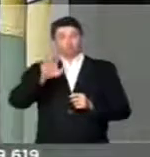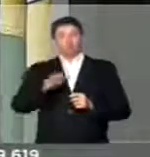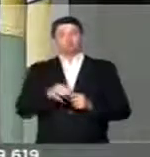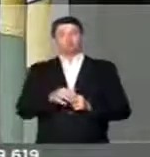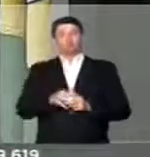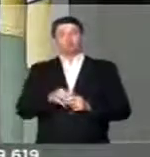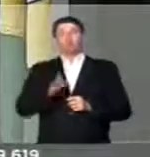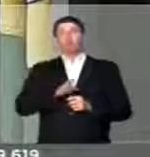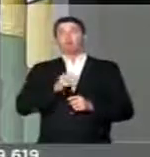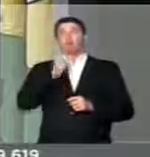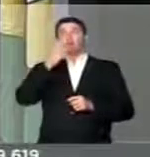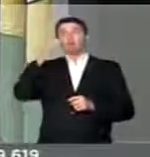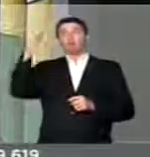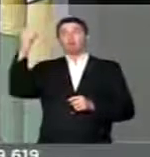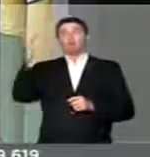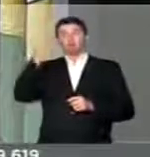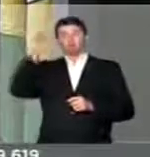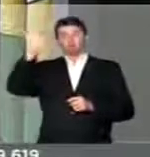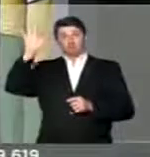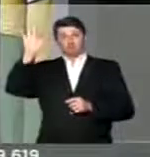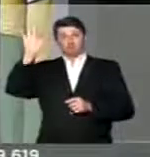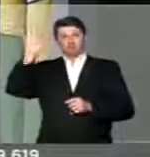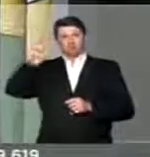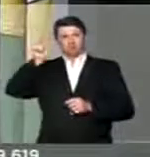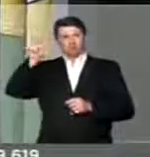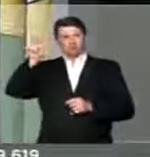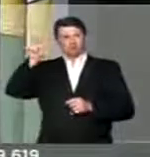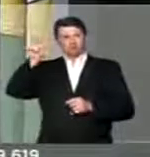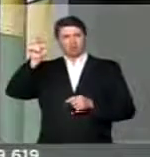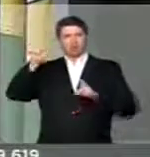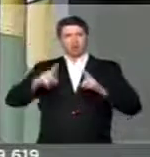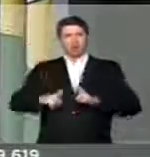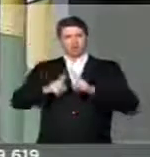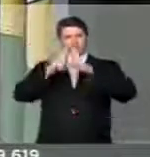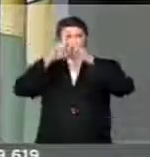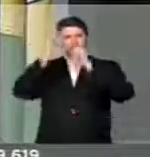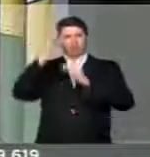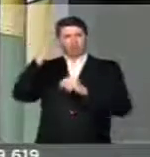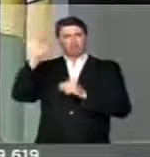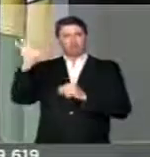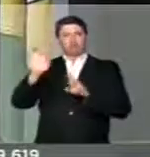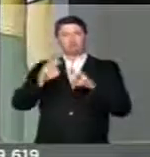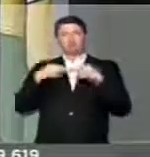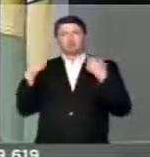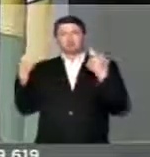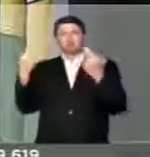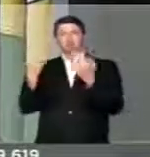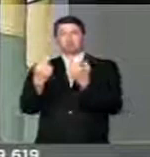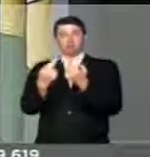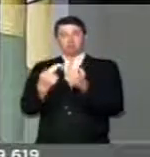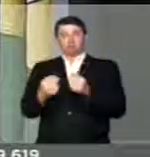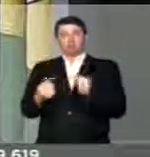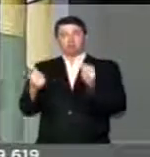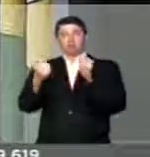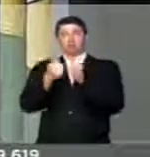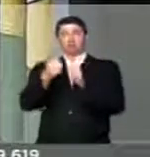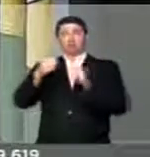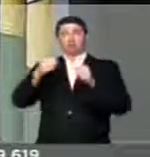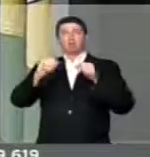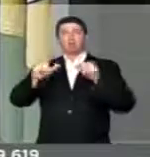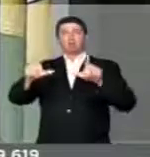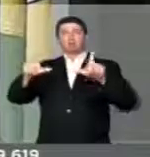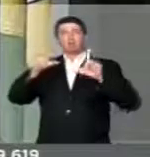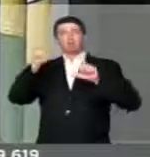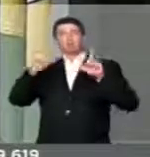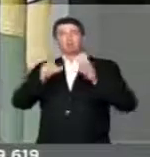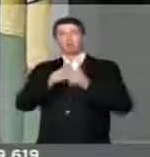para a França e lá na França, em Paris, fez uma reunião com toda a mídia